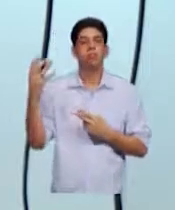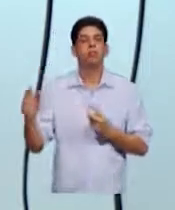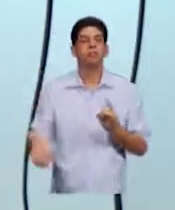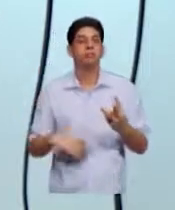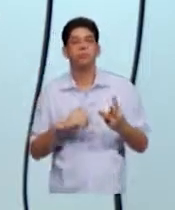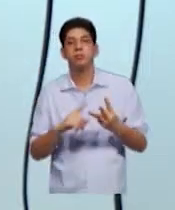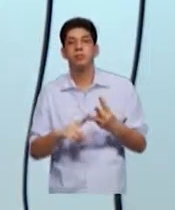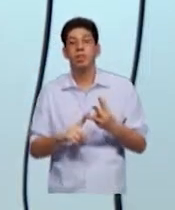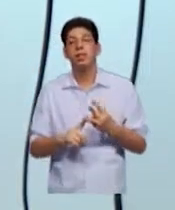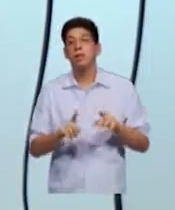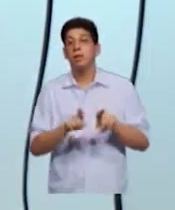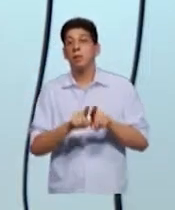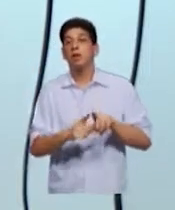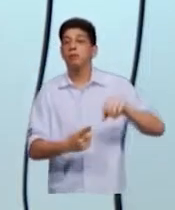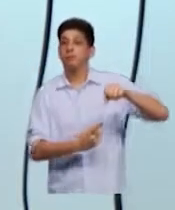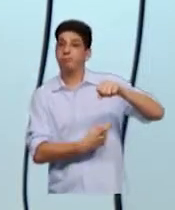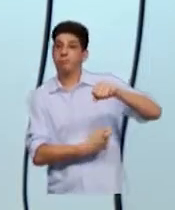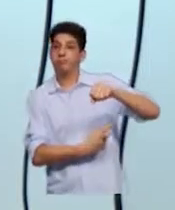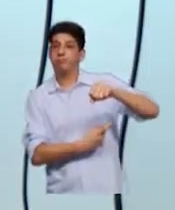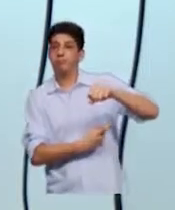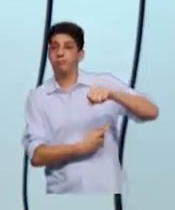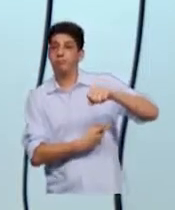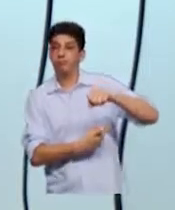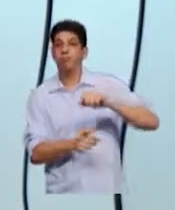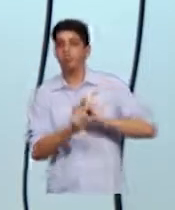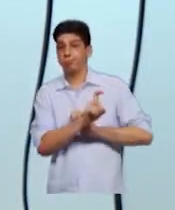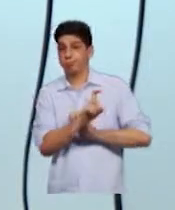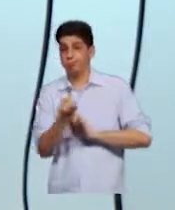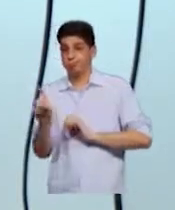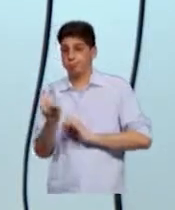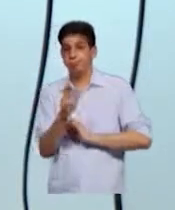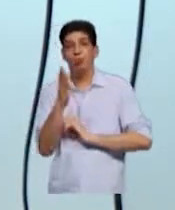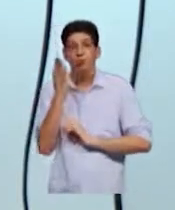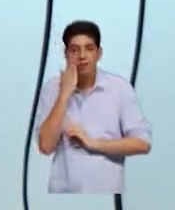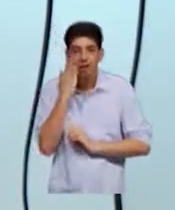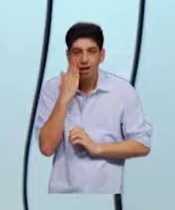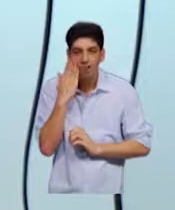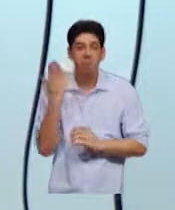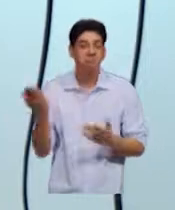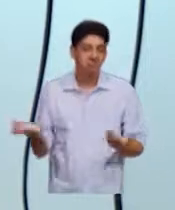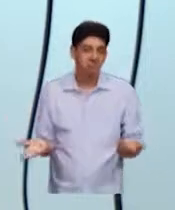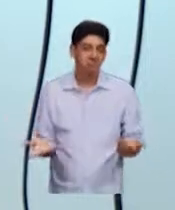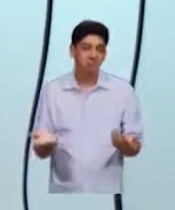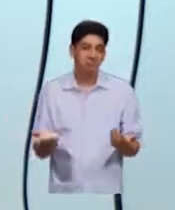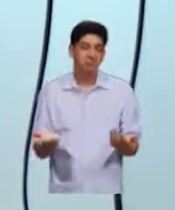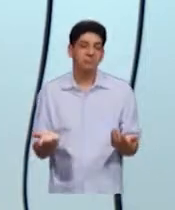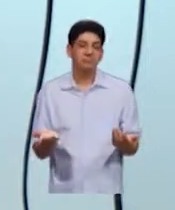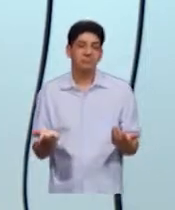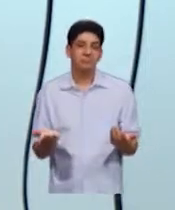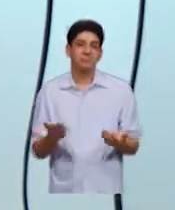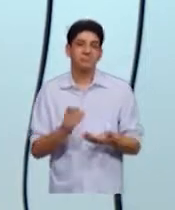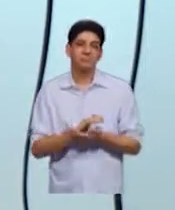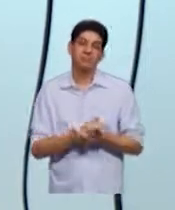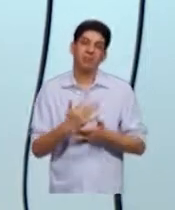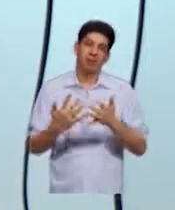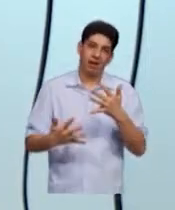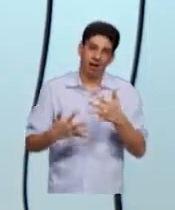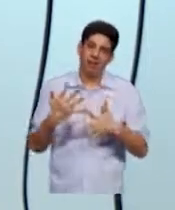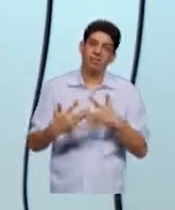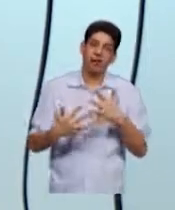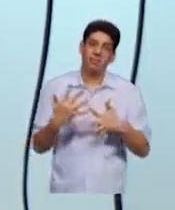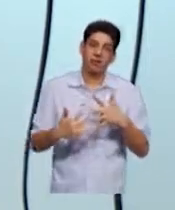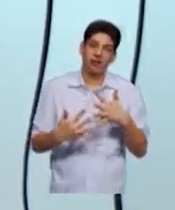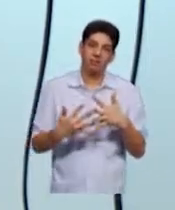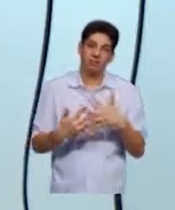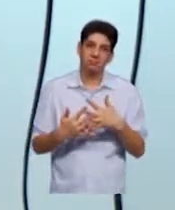produtos sprays, nesses aerosóis. Então, isso dificultou, né, as indústrias utilizam